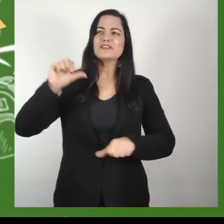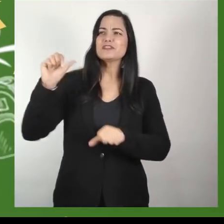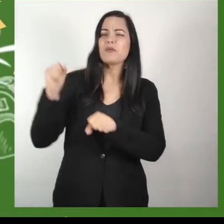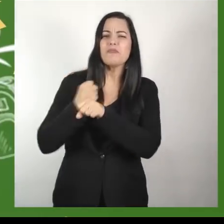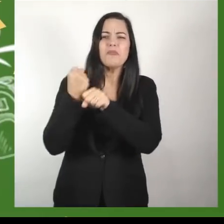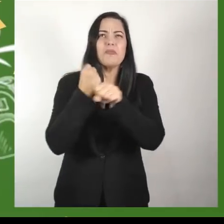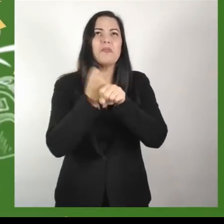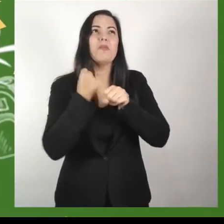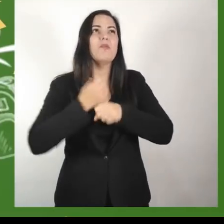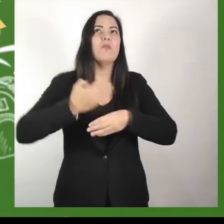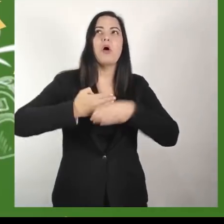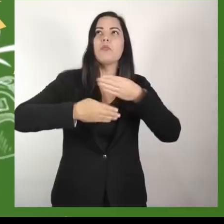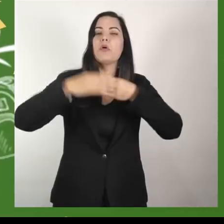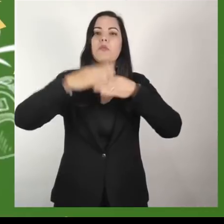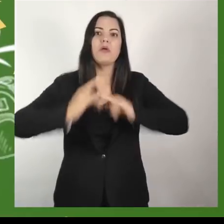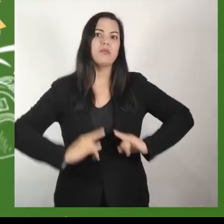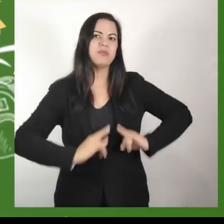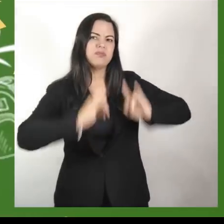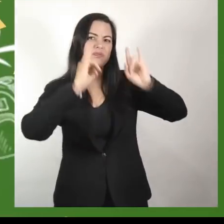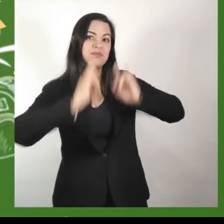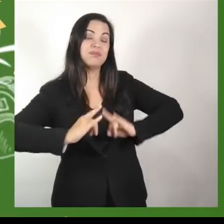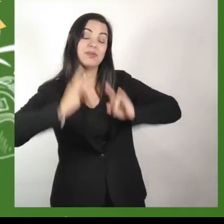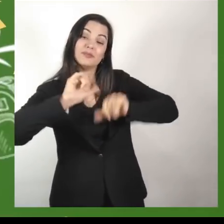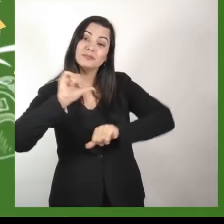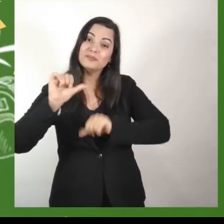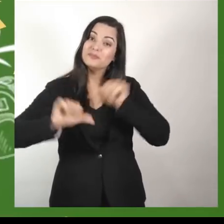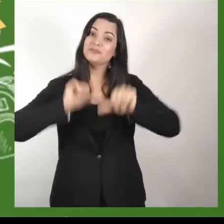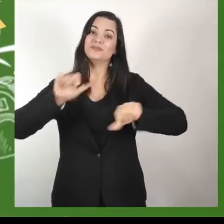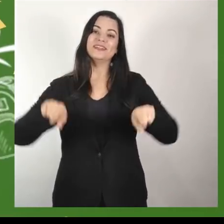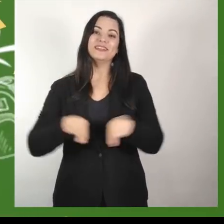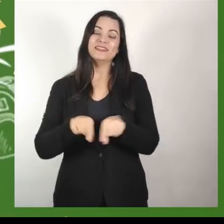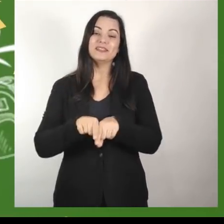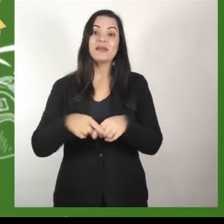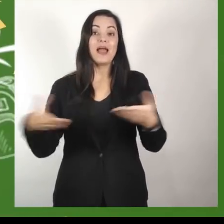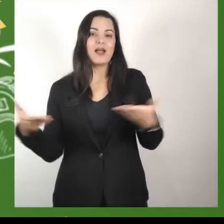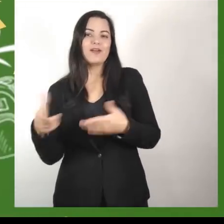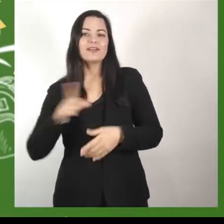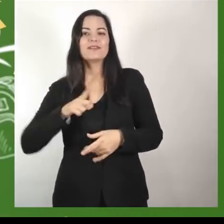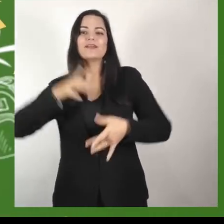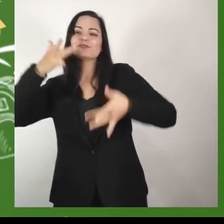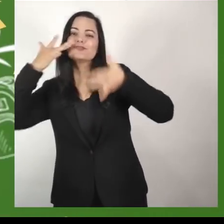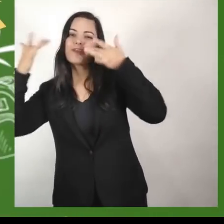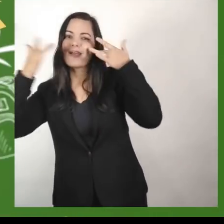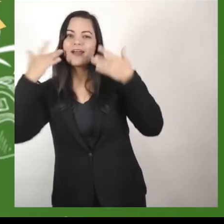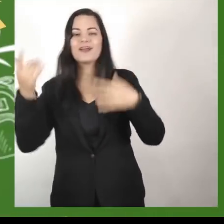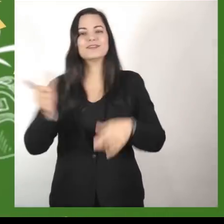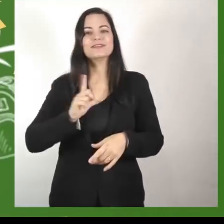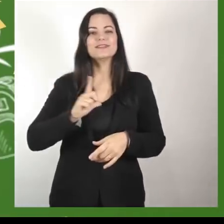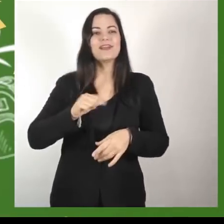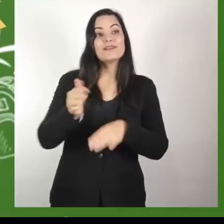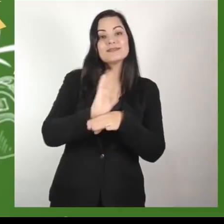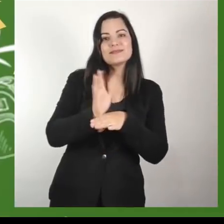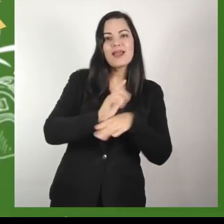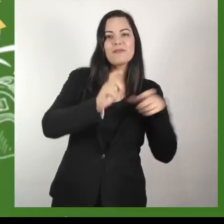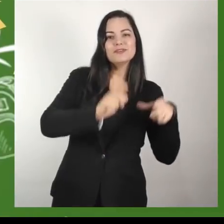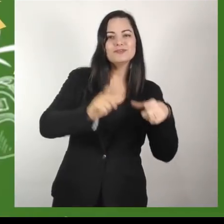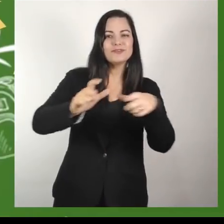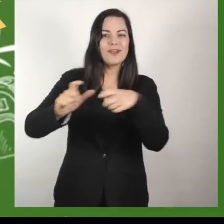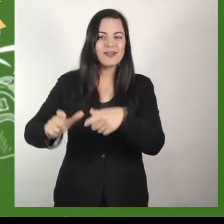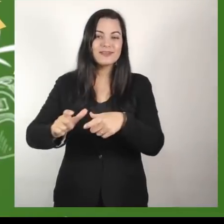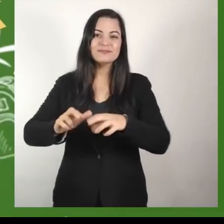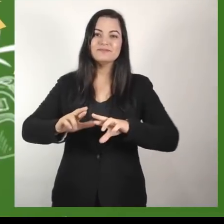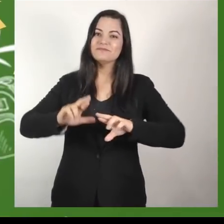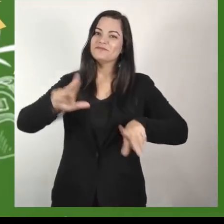essas construções aí, temos teatros, temos cinemas, temos outras formas de compartilhar